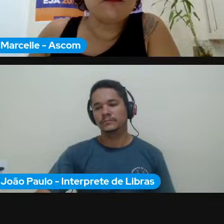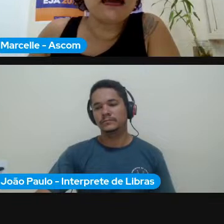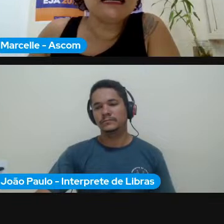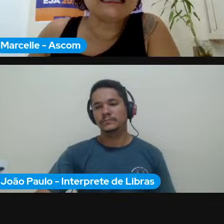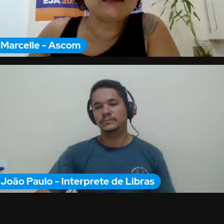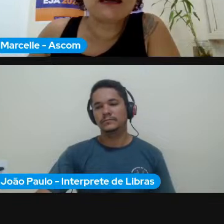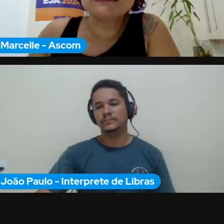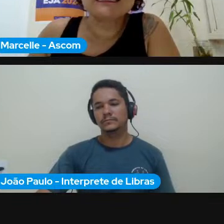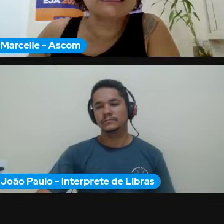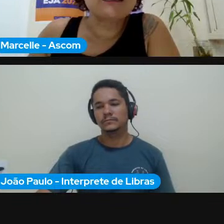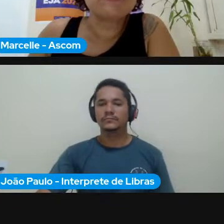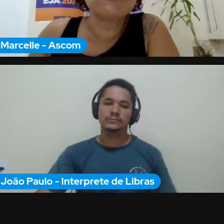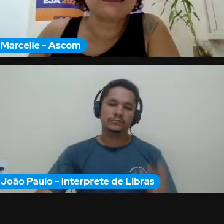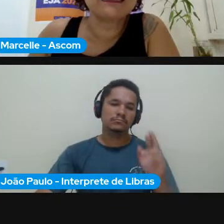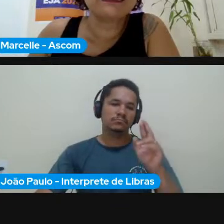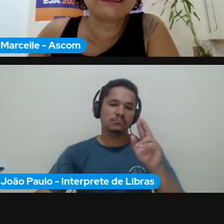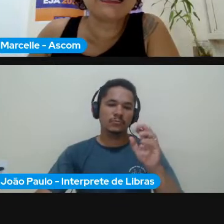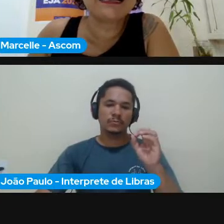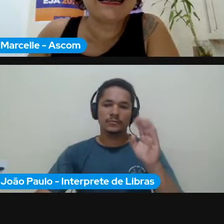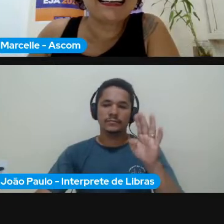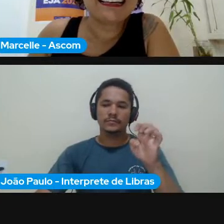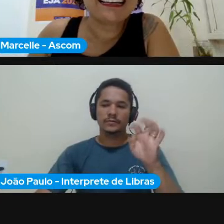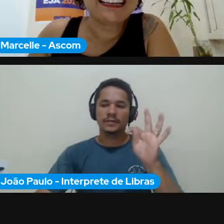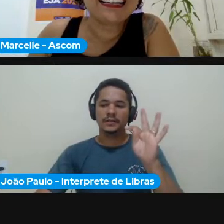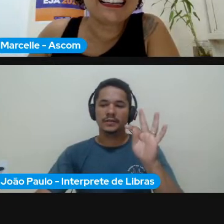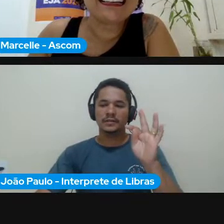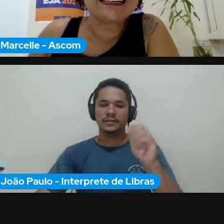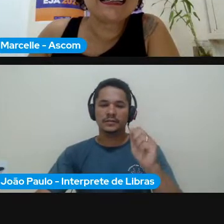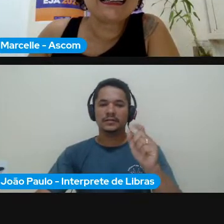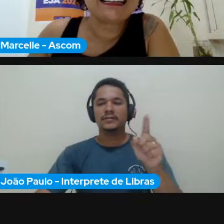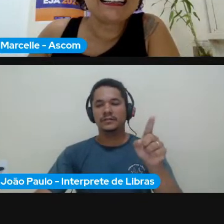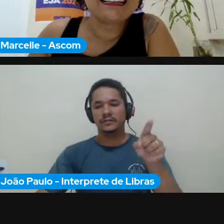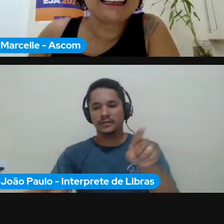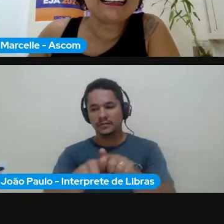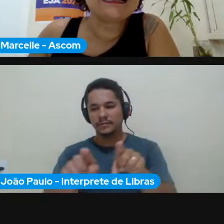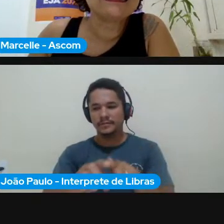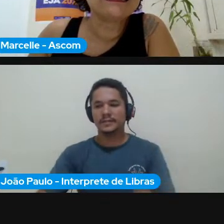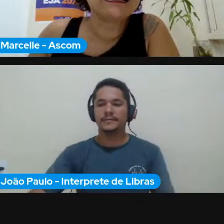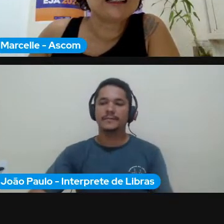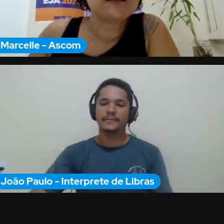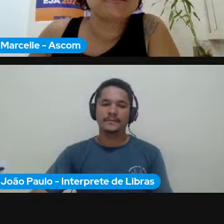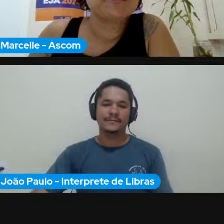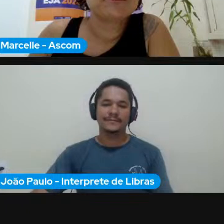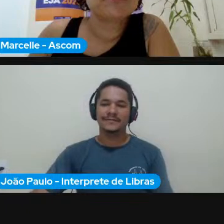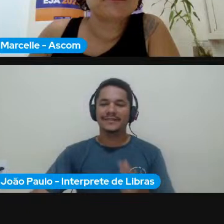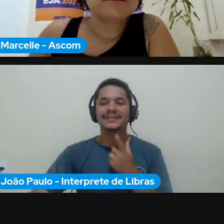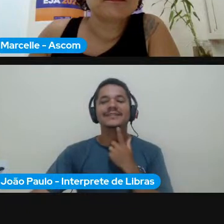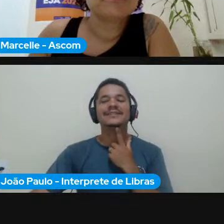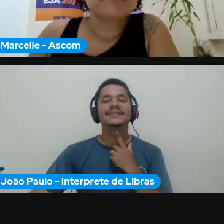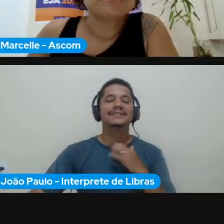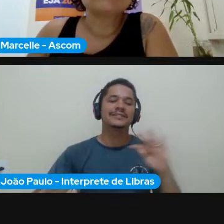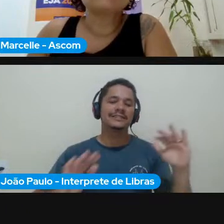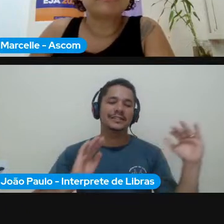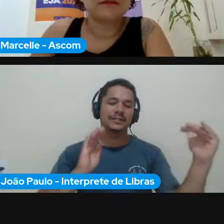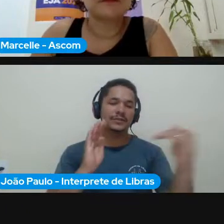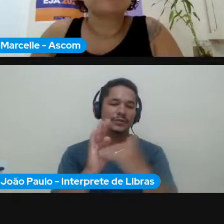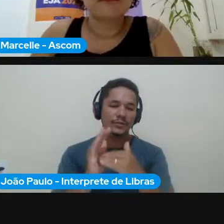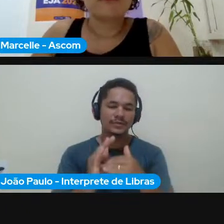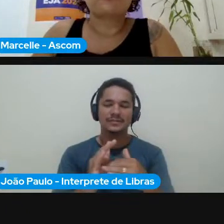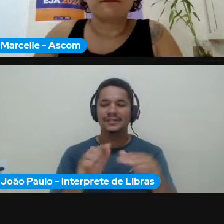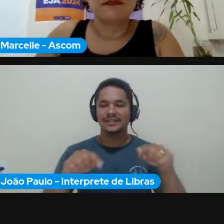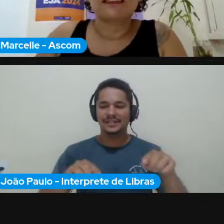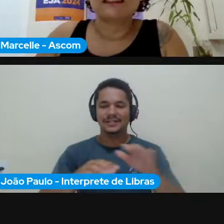Ou a Roberta também, se quiser falar. Não, só desejo a todos que a gente tenha essa noite maravilhosa e